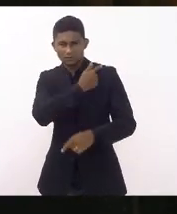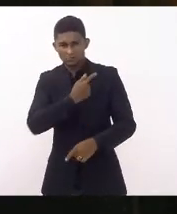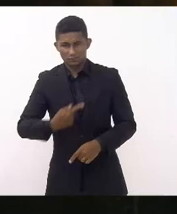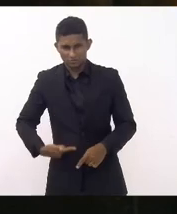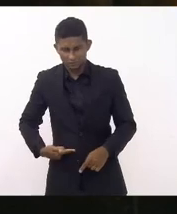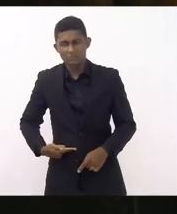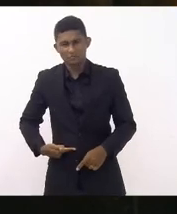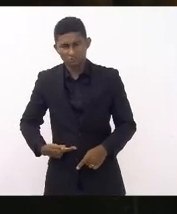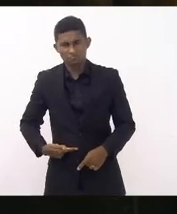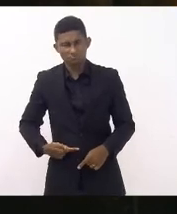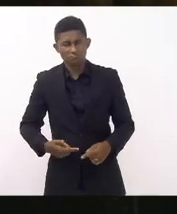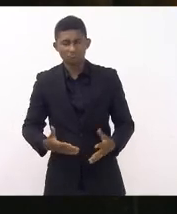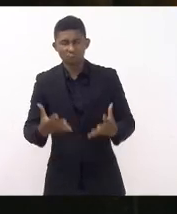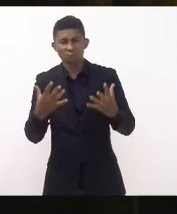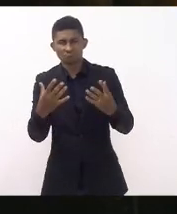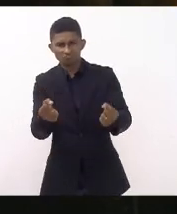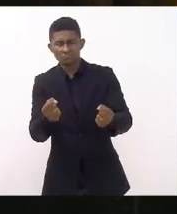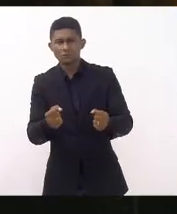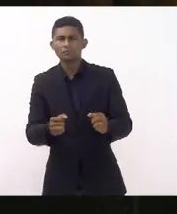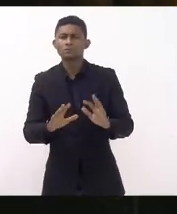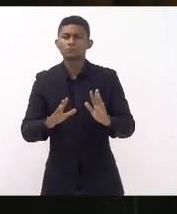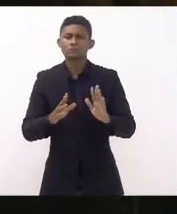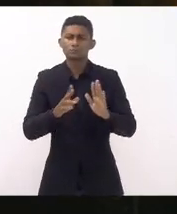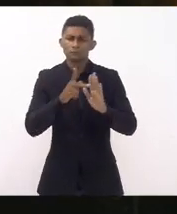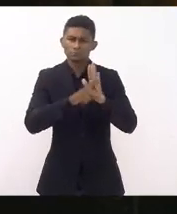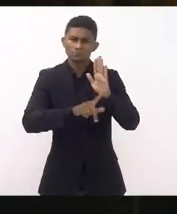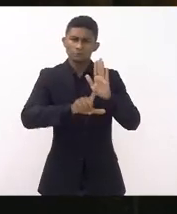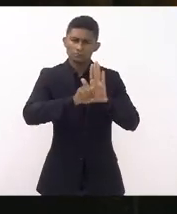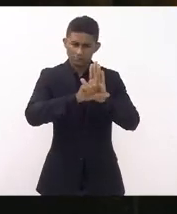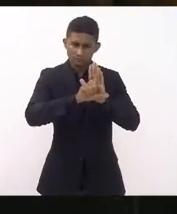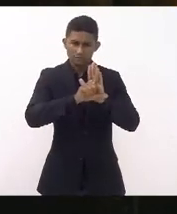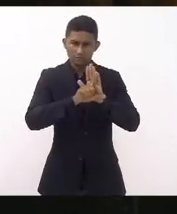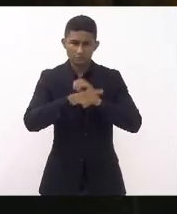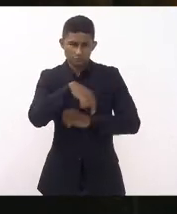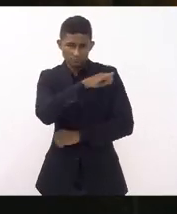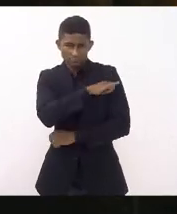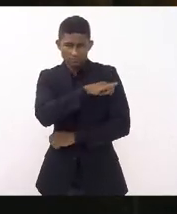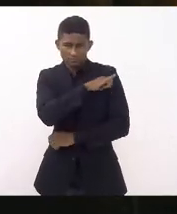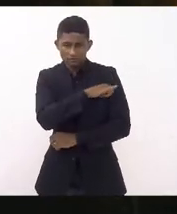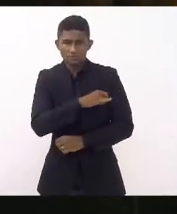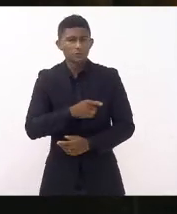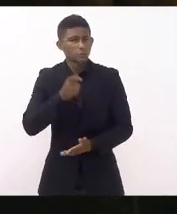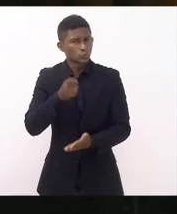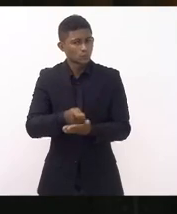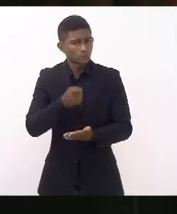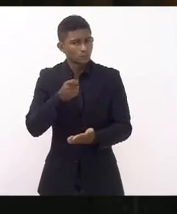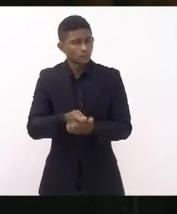já advogando. O PL do Rio de Janeiro tem a obrigação de ser